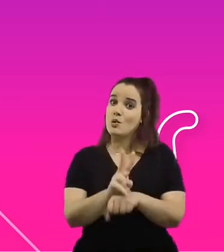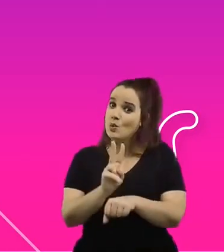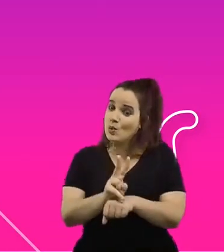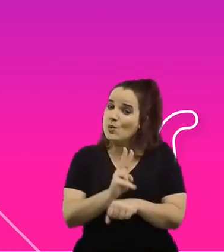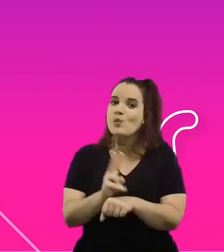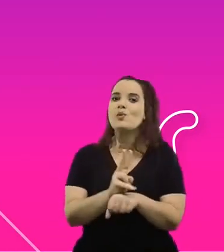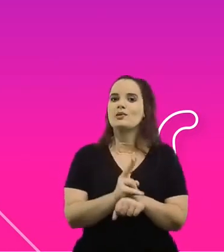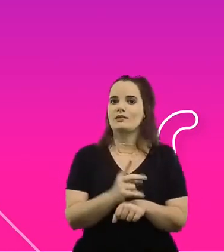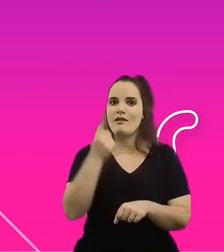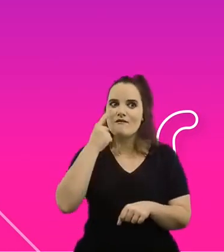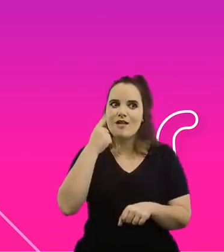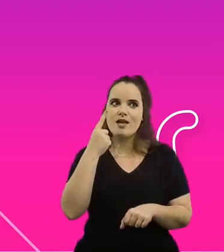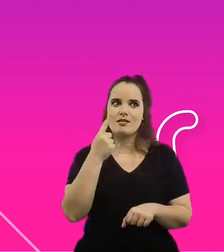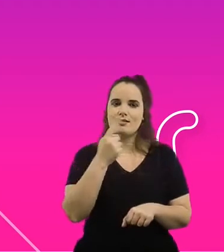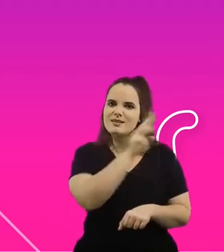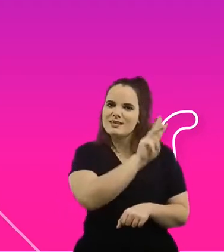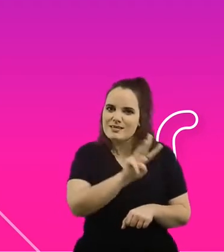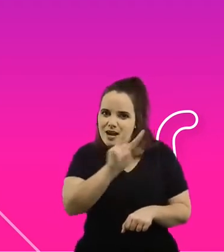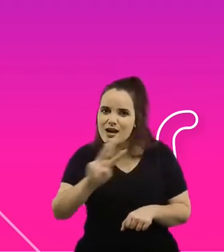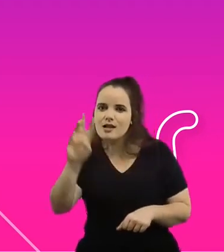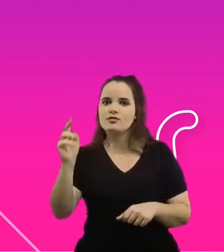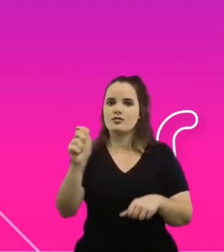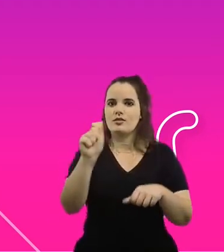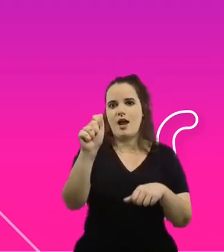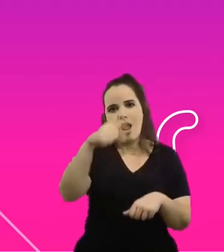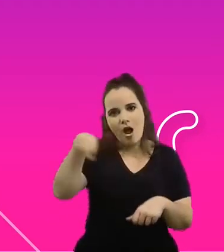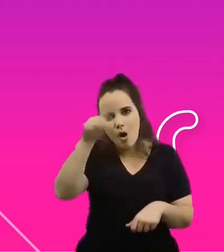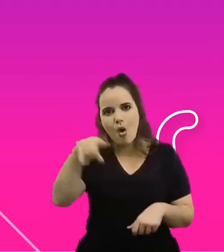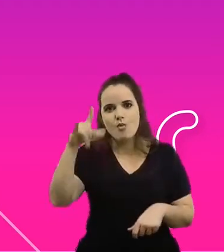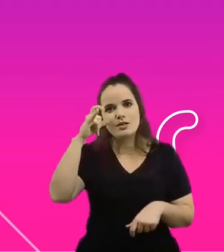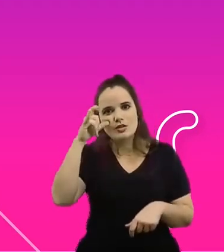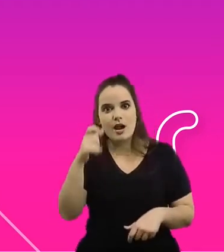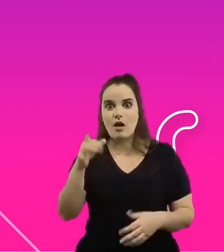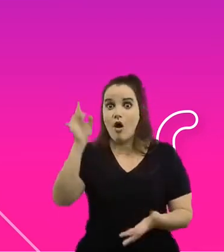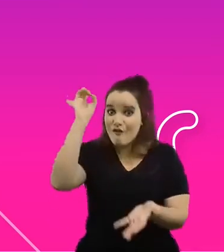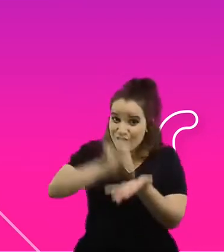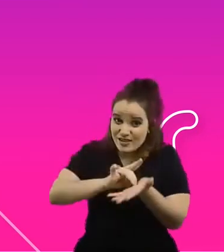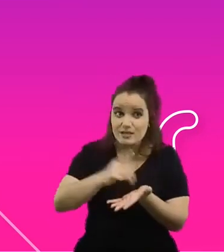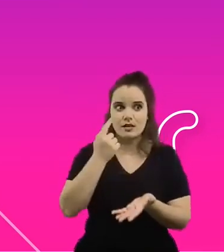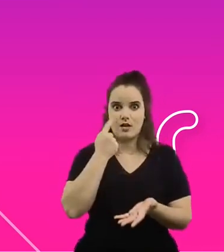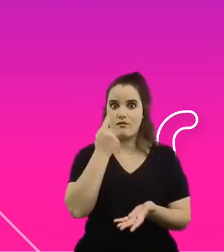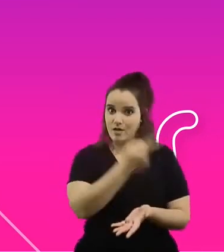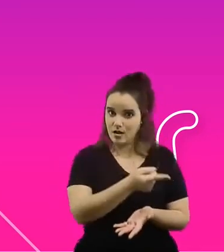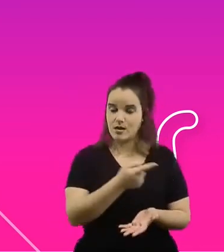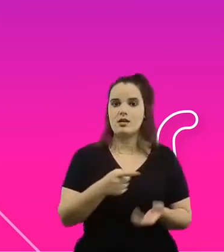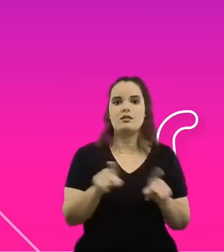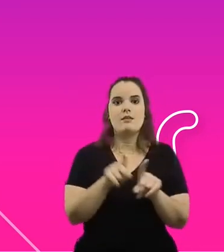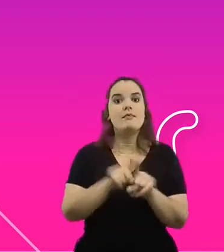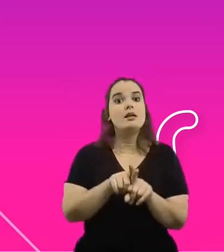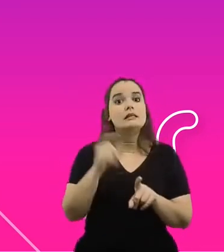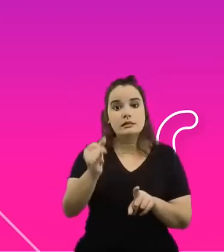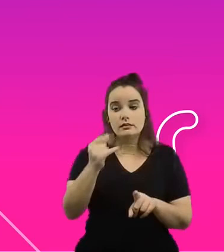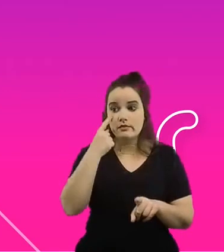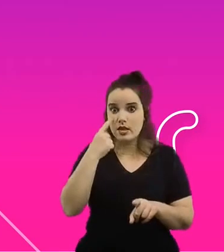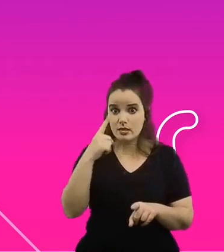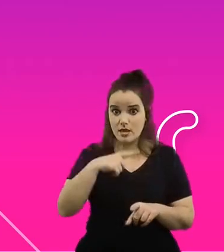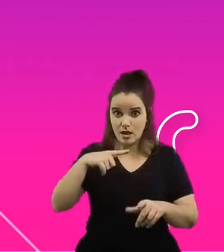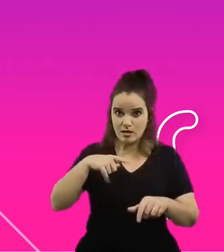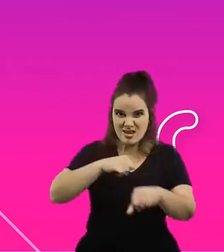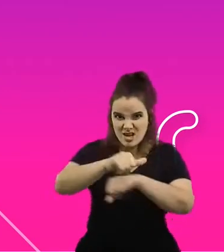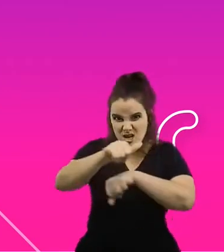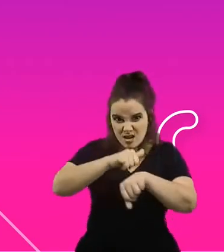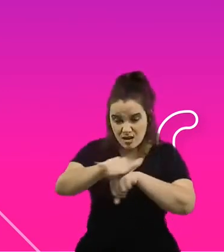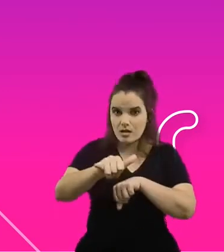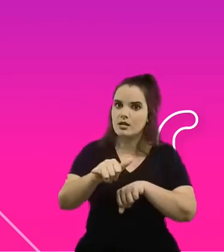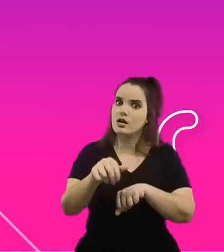oficiais, se informe bastante sobre os tipos de golpes que estão acontecendo, inclusive os principais bancos aí